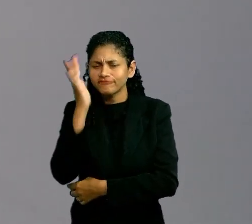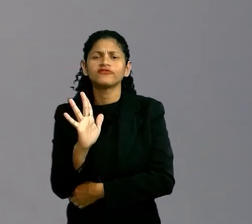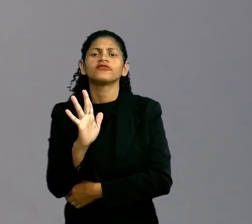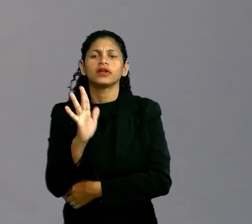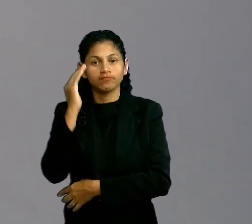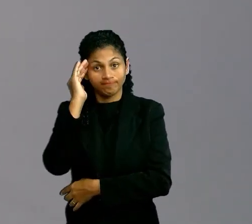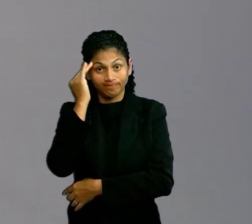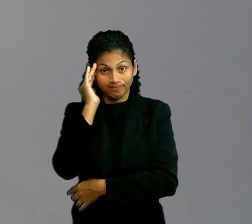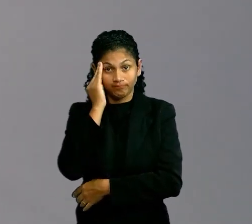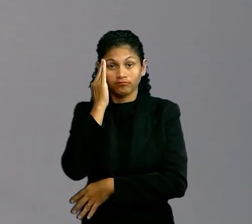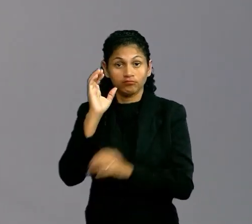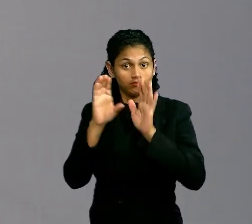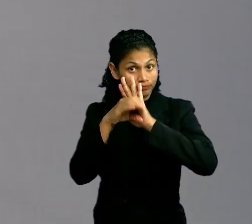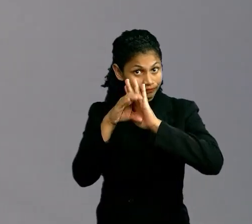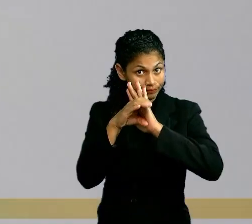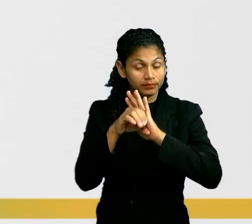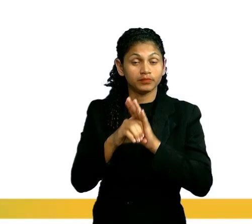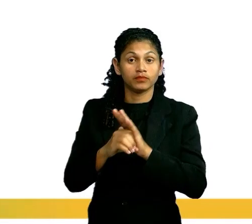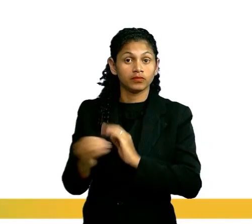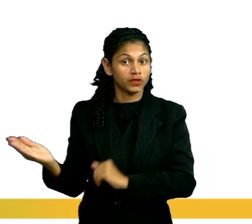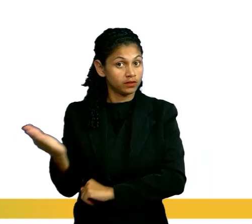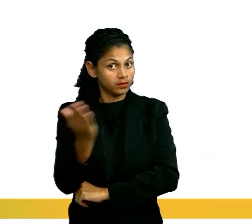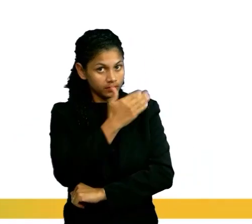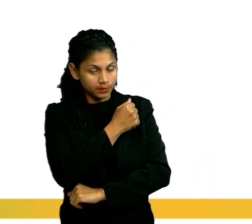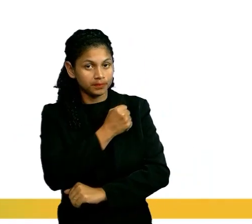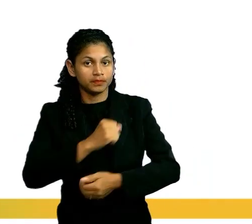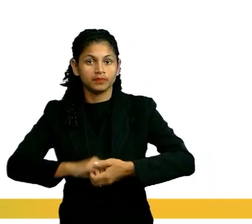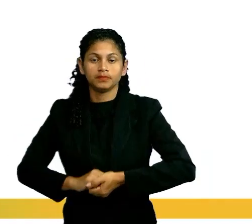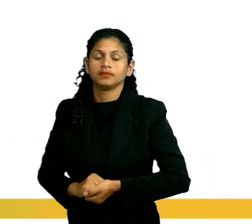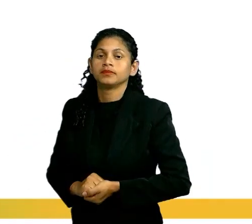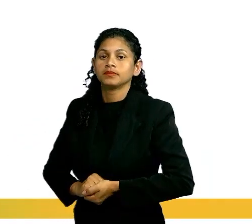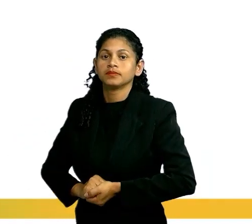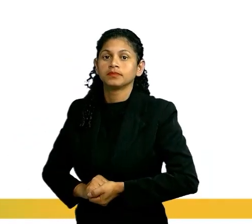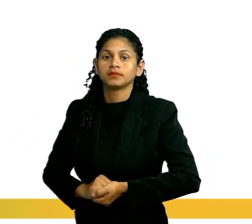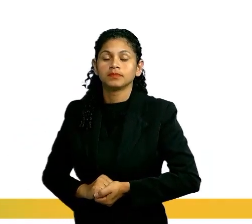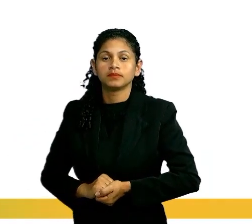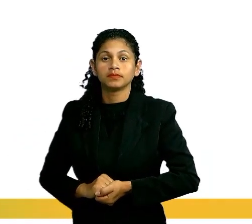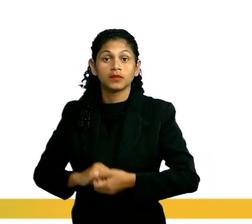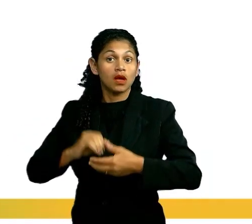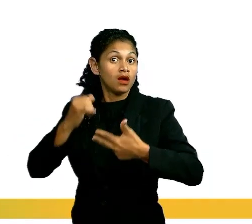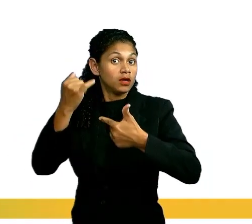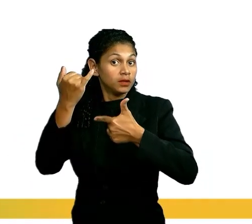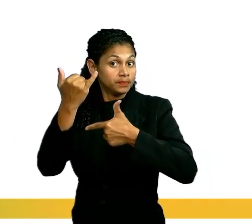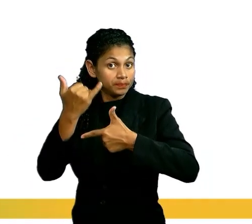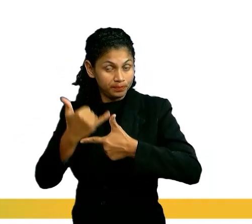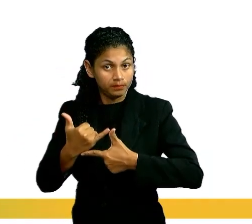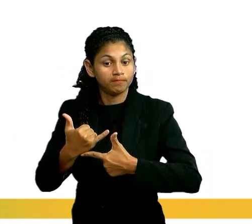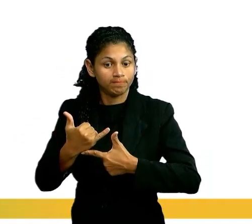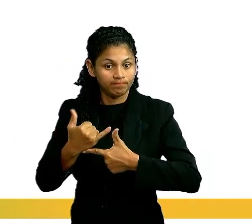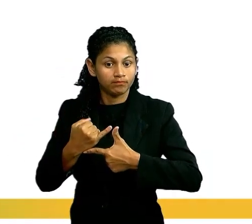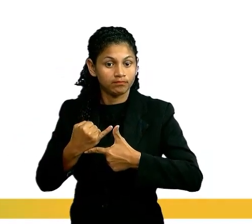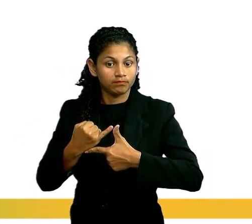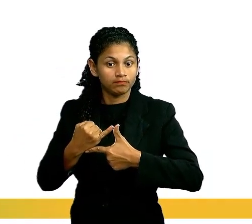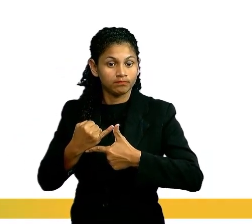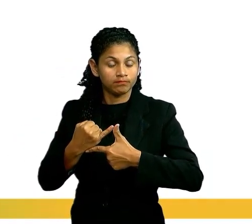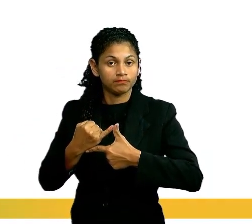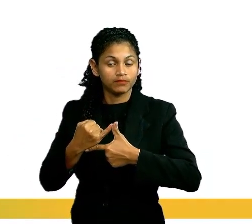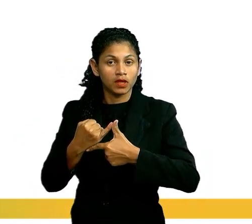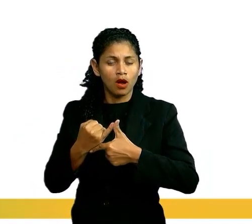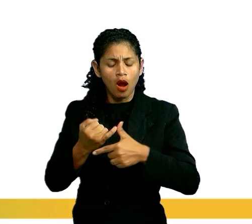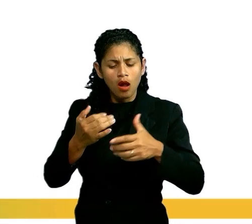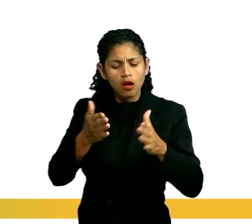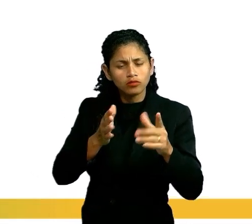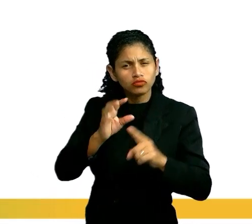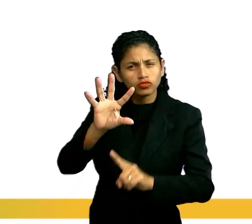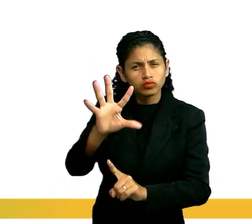beleza? Te aguardo, vem comigo porque agora vai ser um pouco diferente. Trigonometria é a parte da matemática